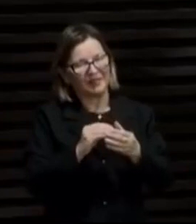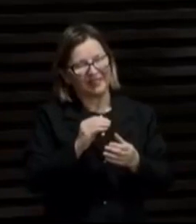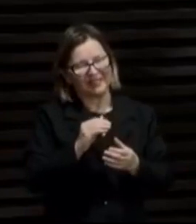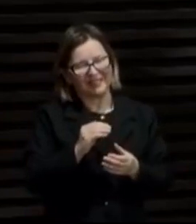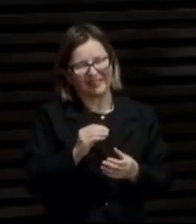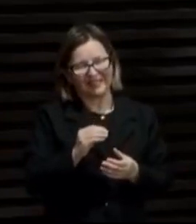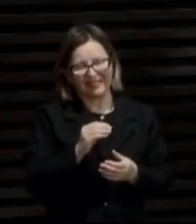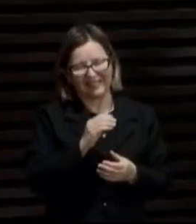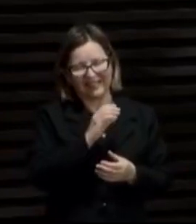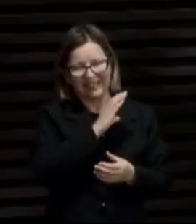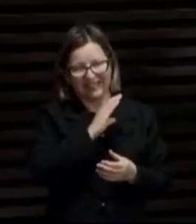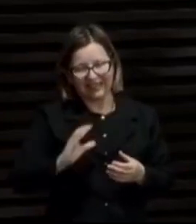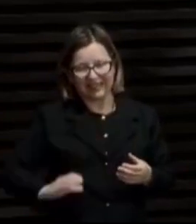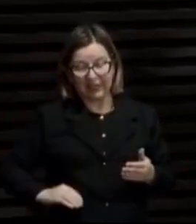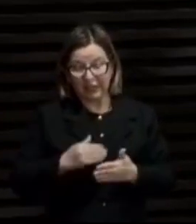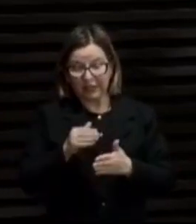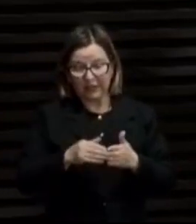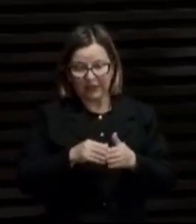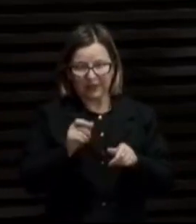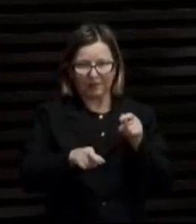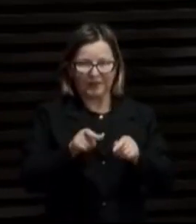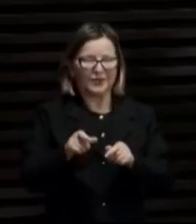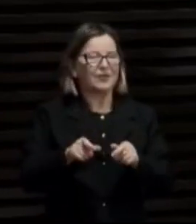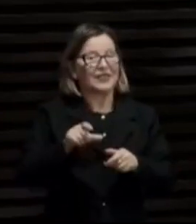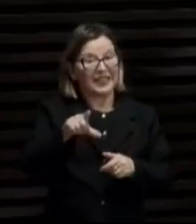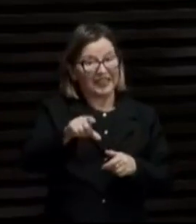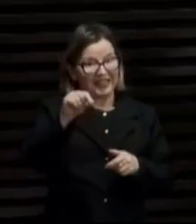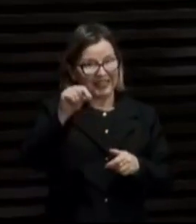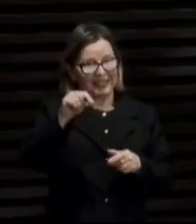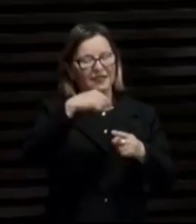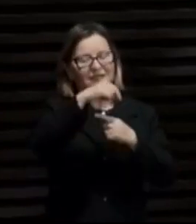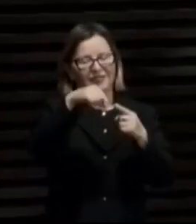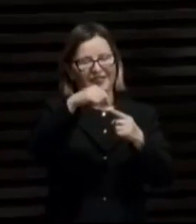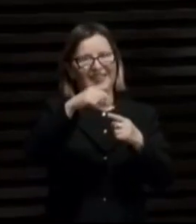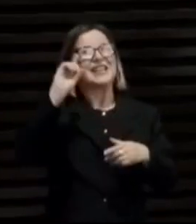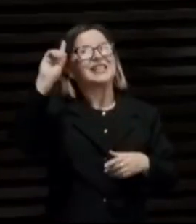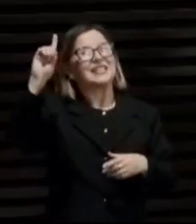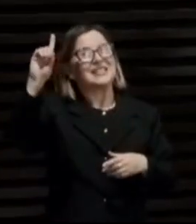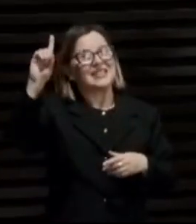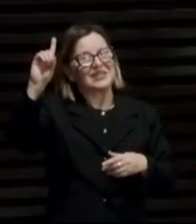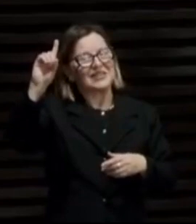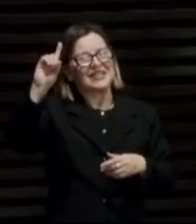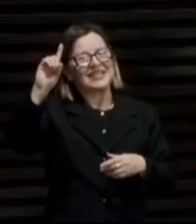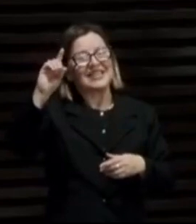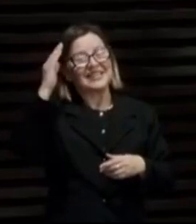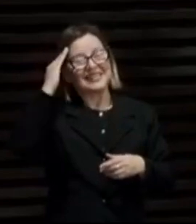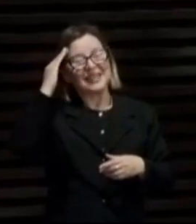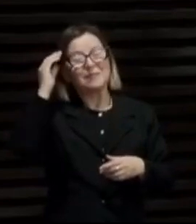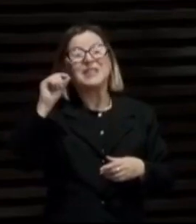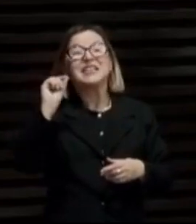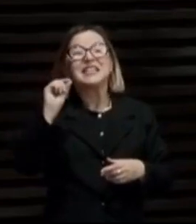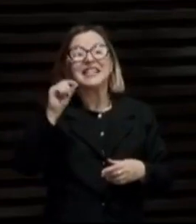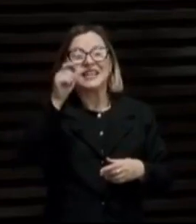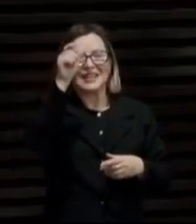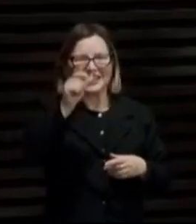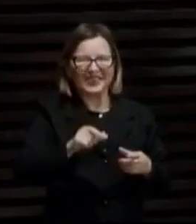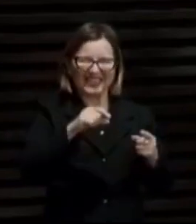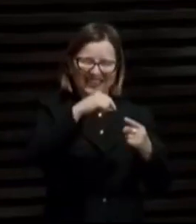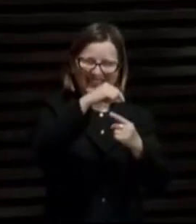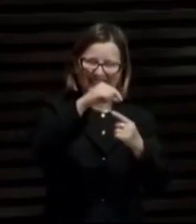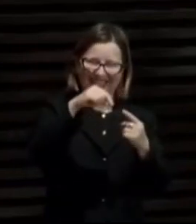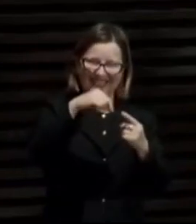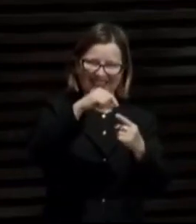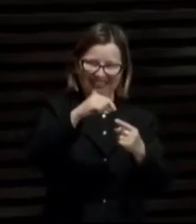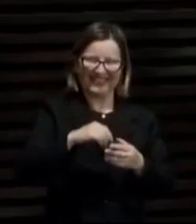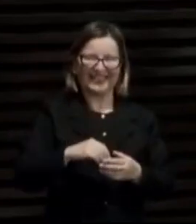serão santificados. E Deus sabe quem eles são. Eu não sei, você não sabe. Mas Deus